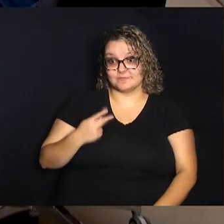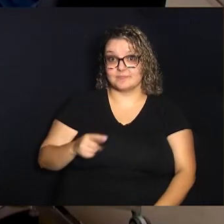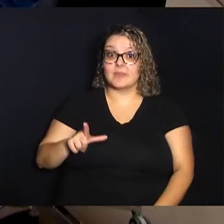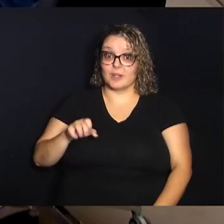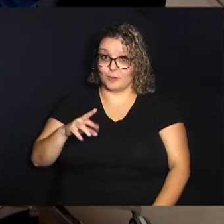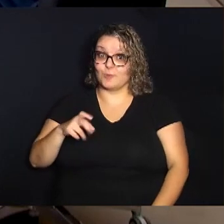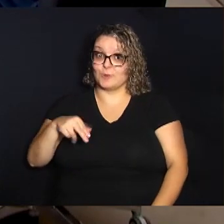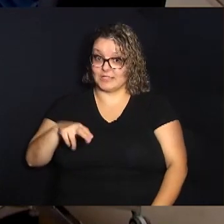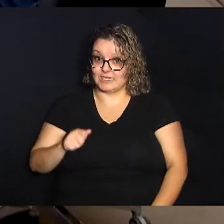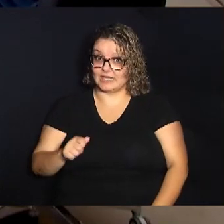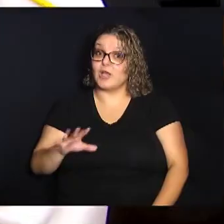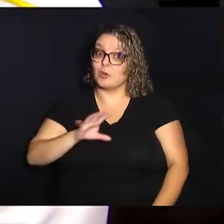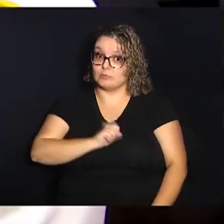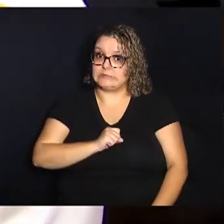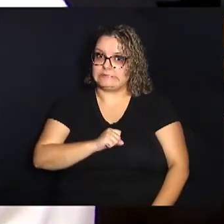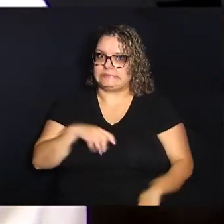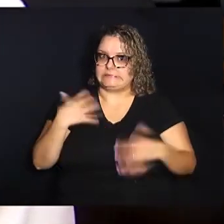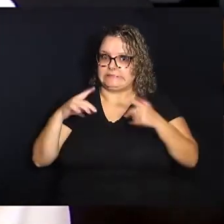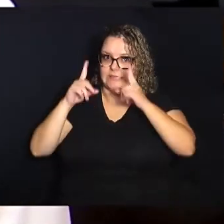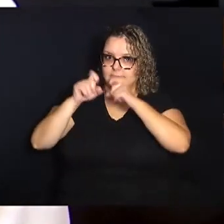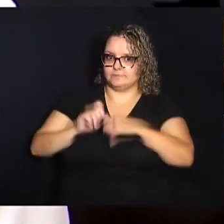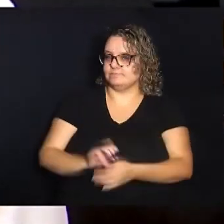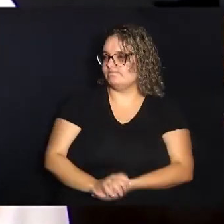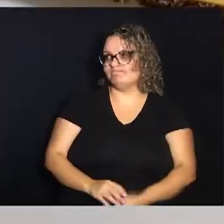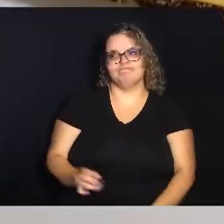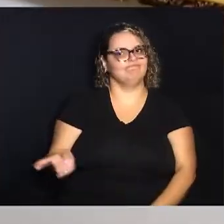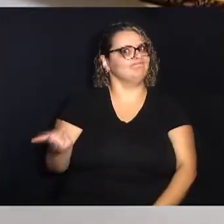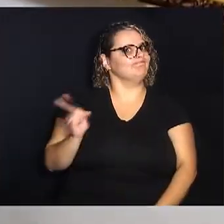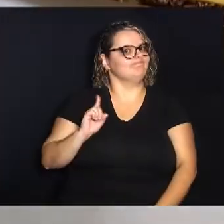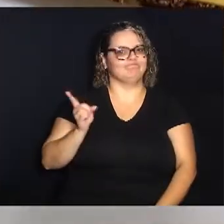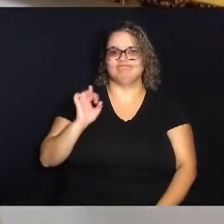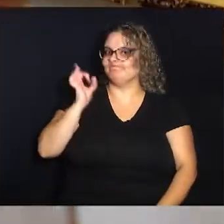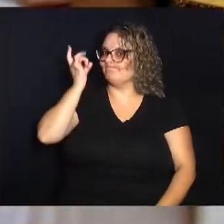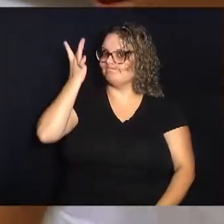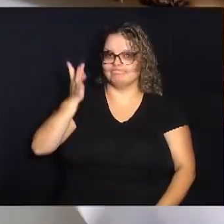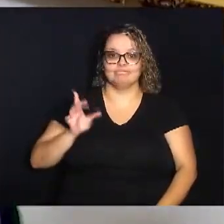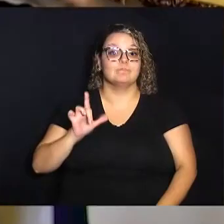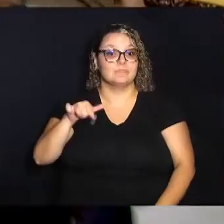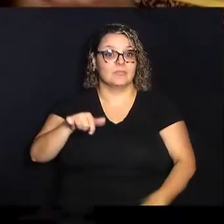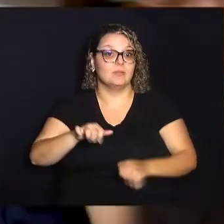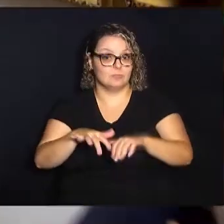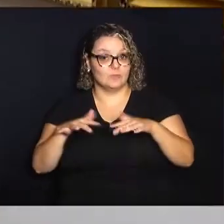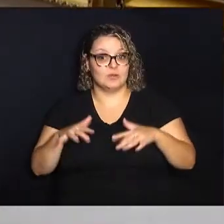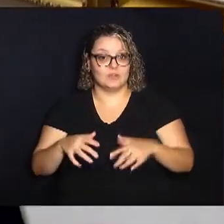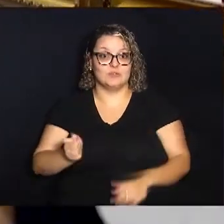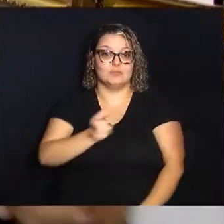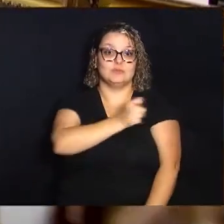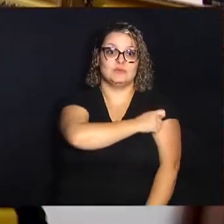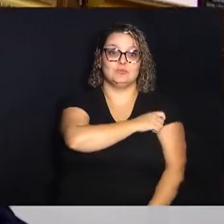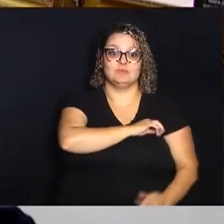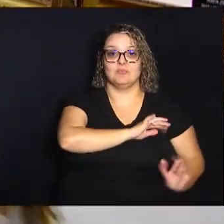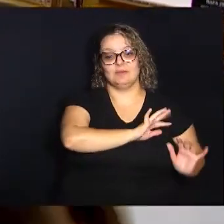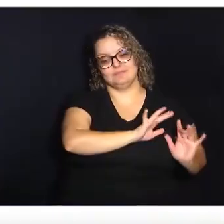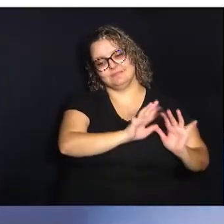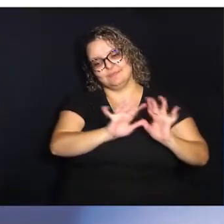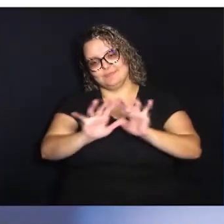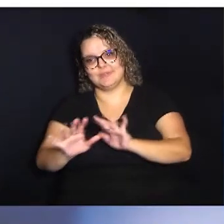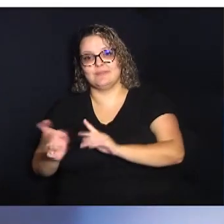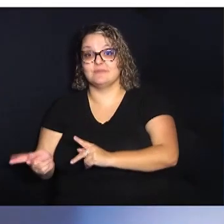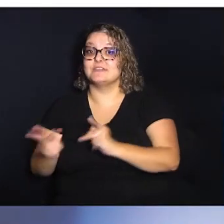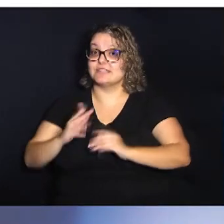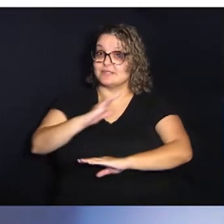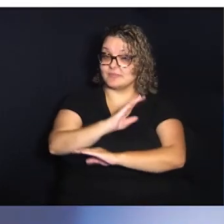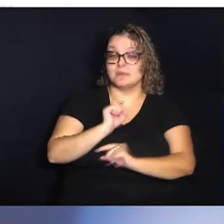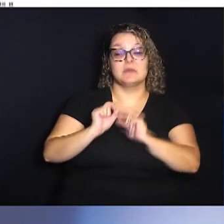gostou, mas achou desafiador. Que não é fácil. Depois do plenário, os alunos seguem em visita pela Câmara. Para